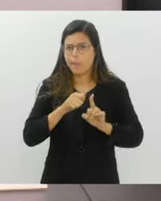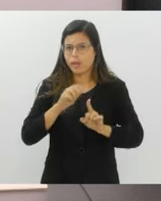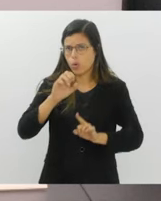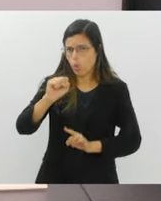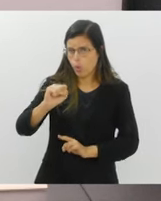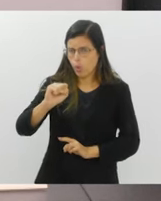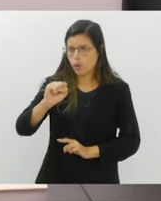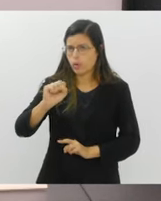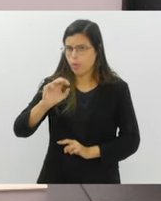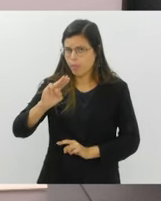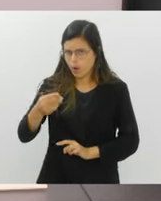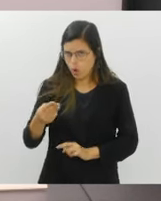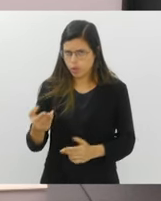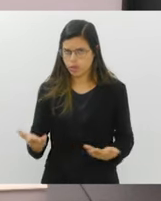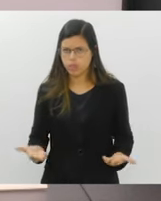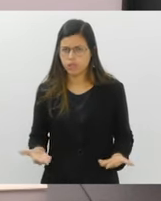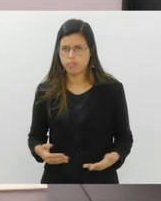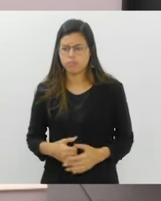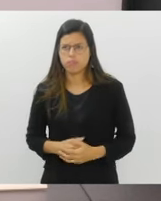milhões?